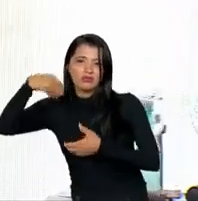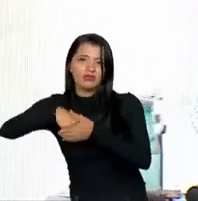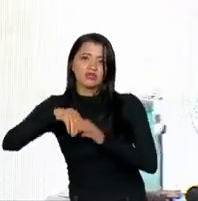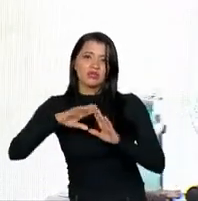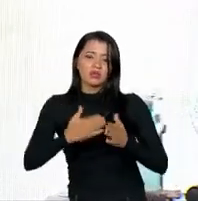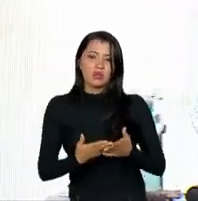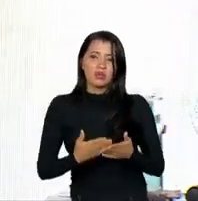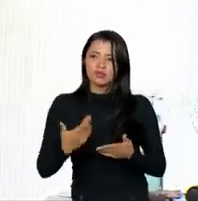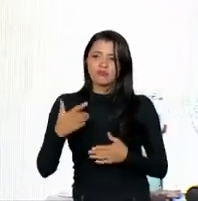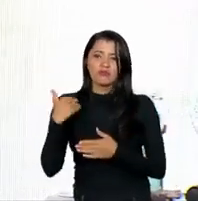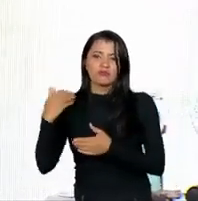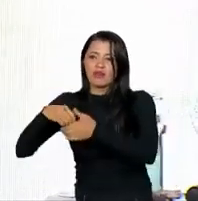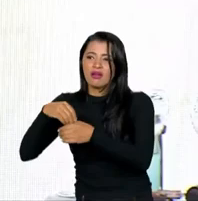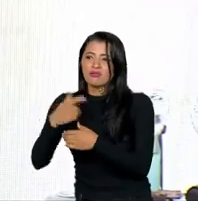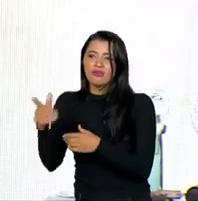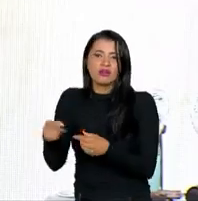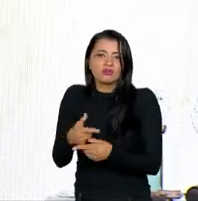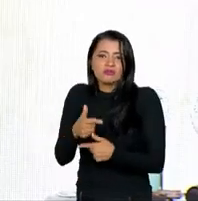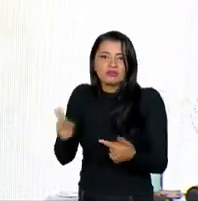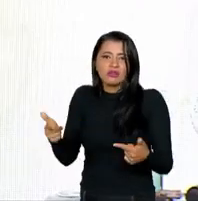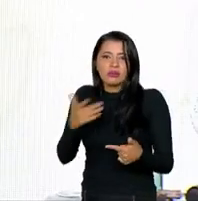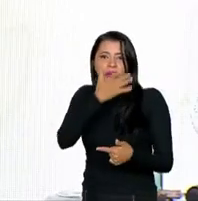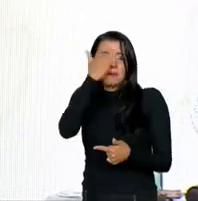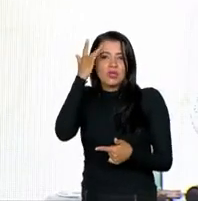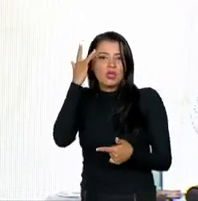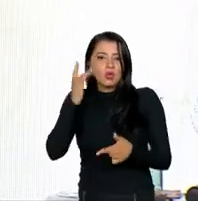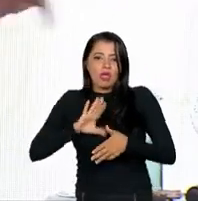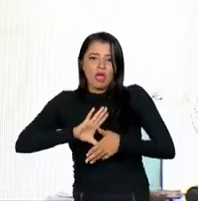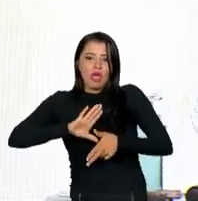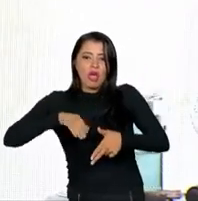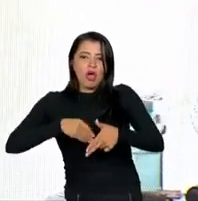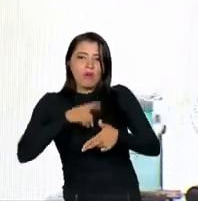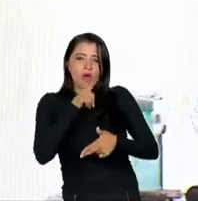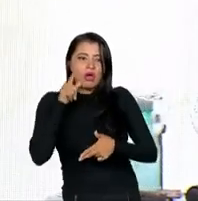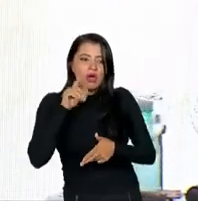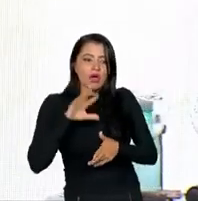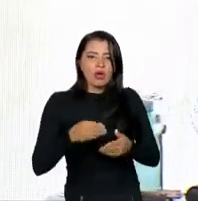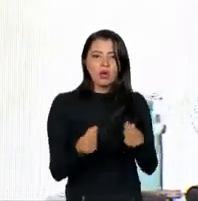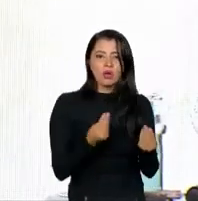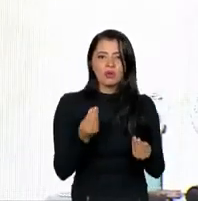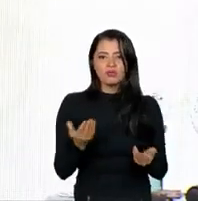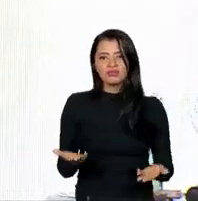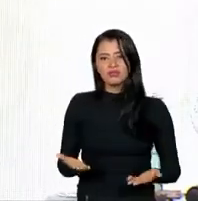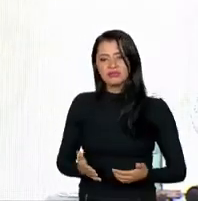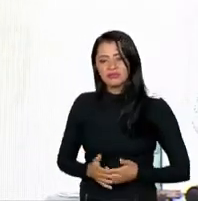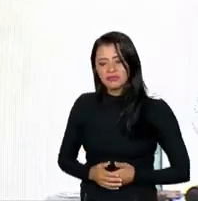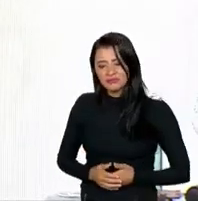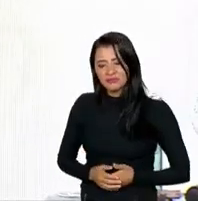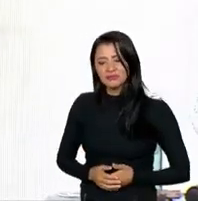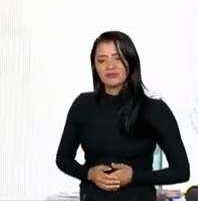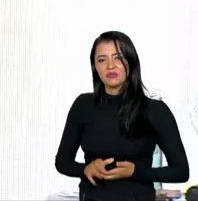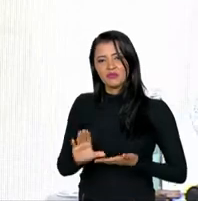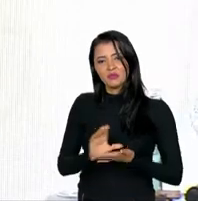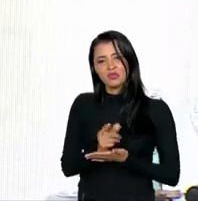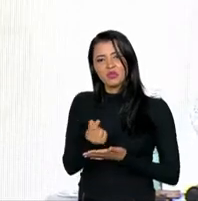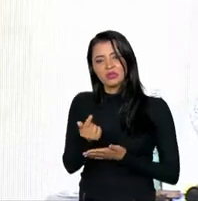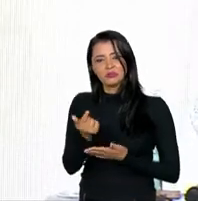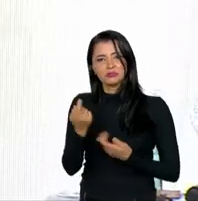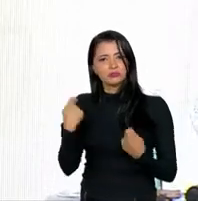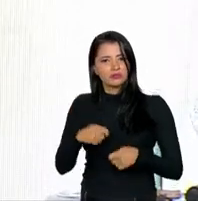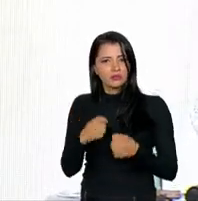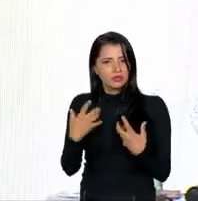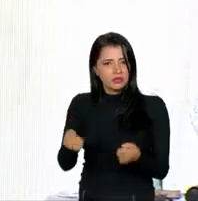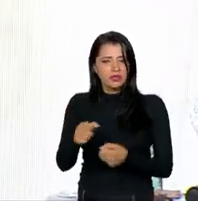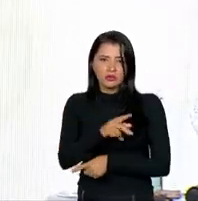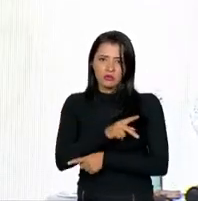escola e aí, infelizmente, as pessoas vão lá e cometem corrupção para aquela merenda. A gente não pode permitir que as